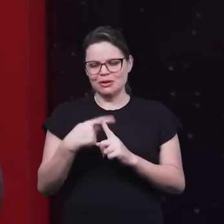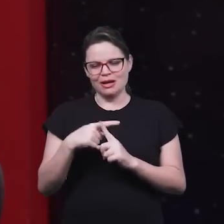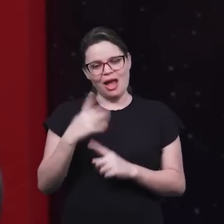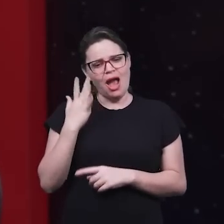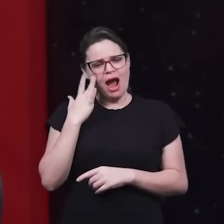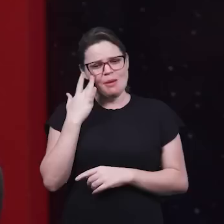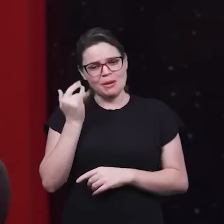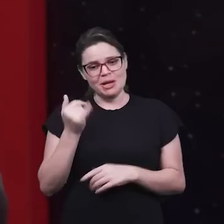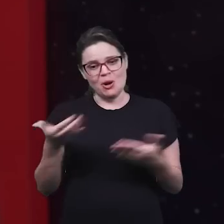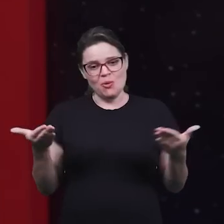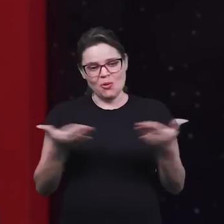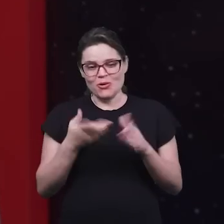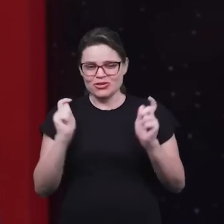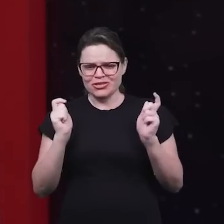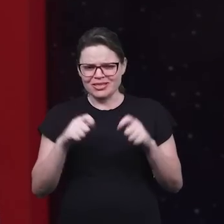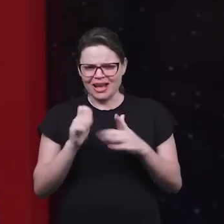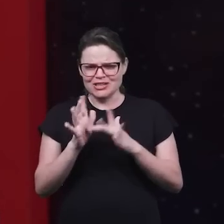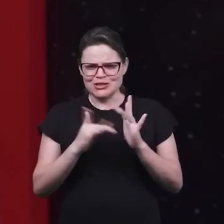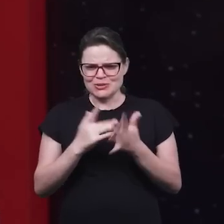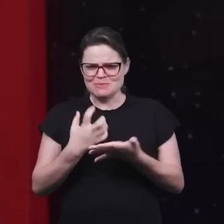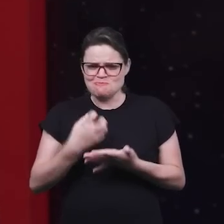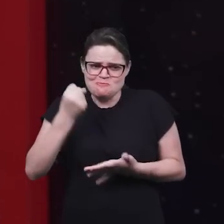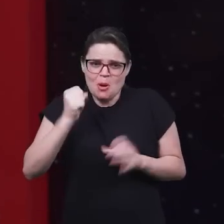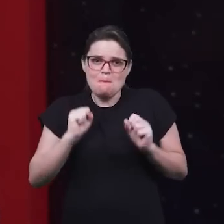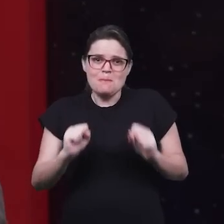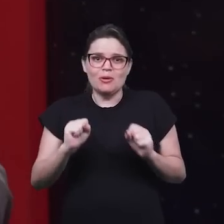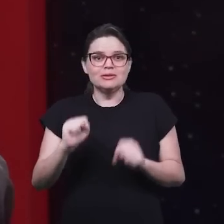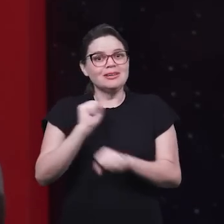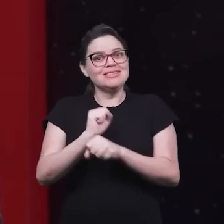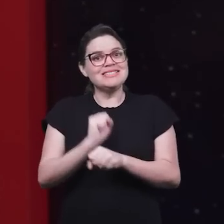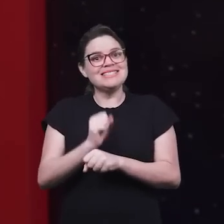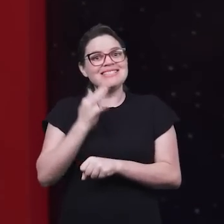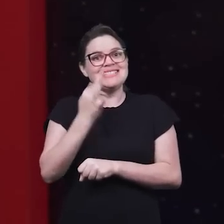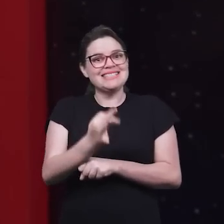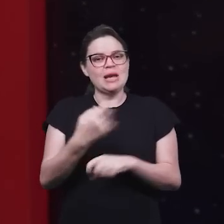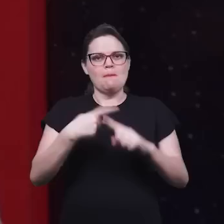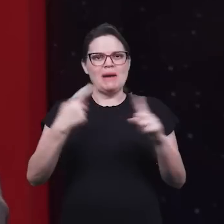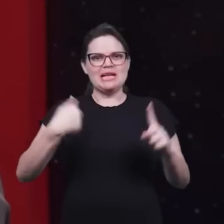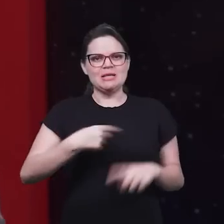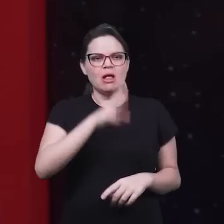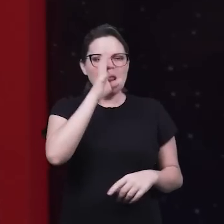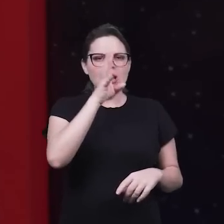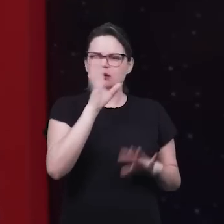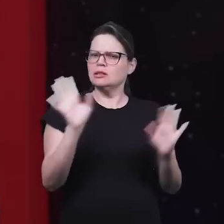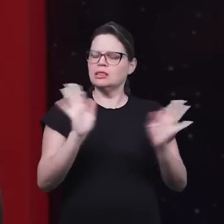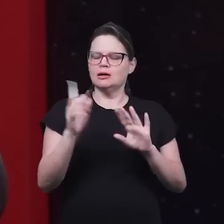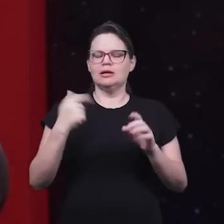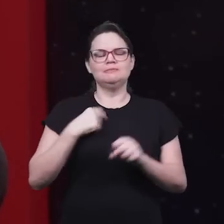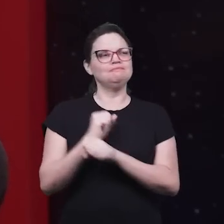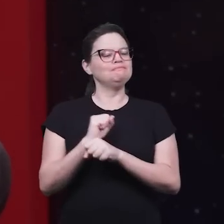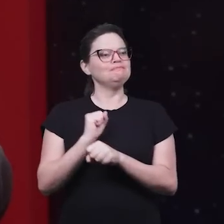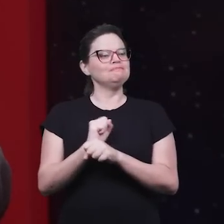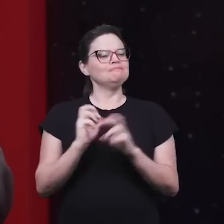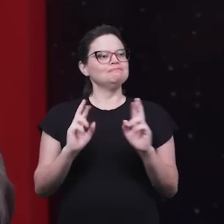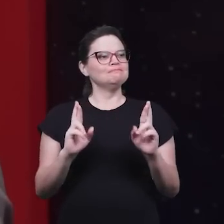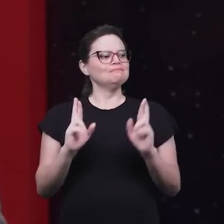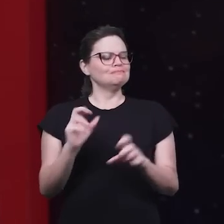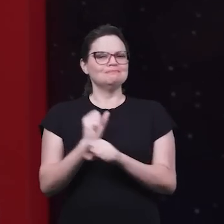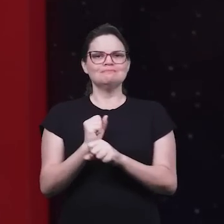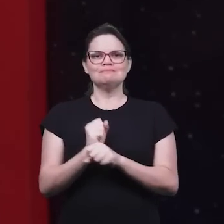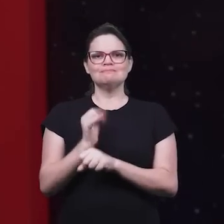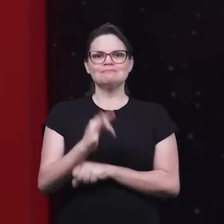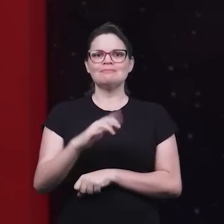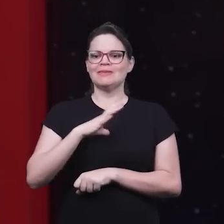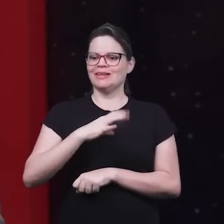é chegar na Jerusalém Celestial. Glória a Deus. Glória a Deus. Então, o novo nascimento é ter a certeza de que há um lugar melhor,